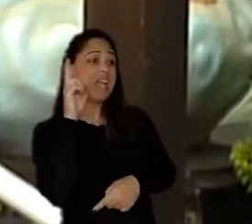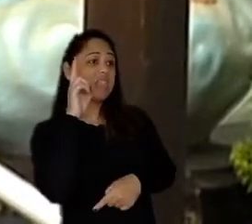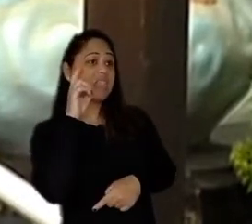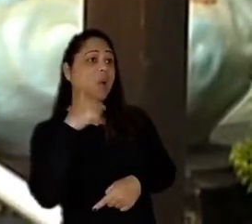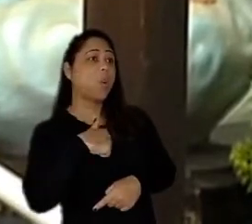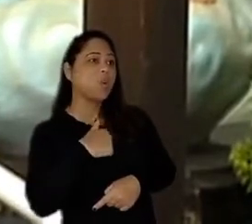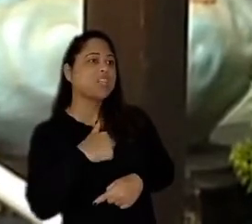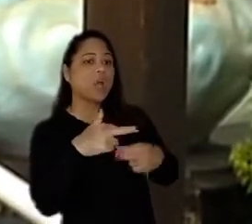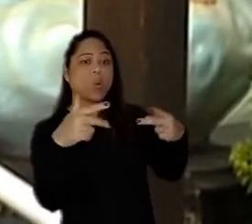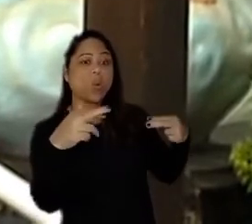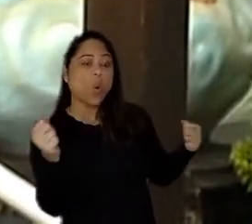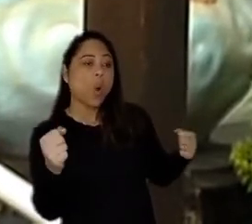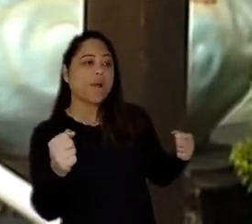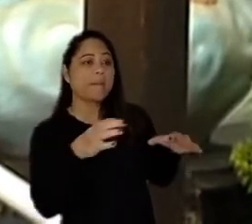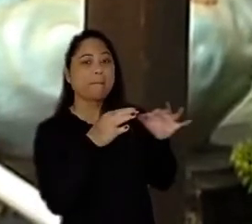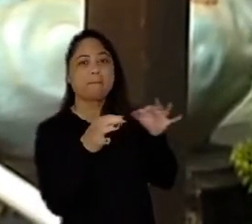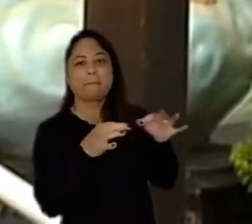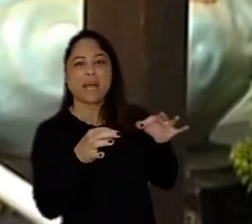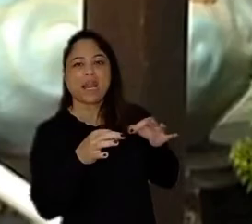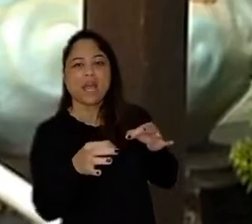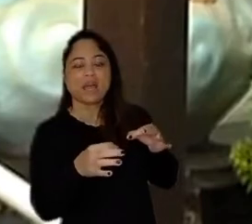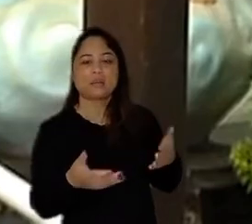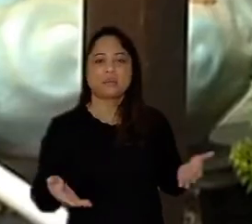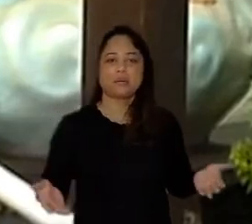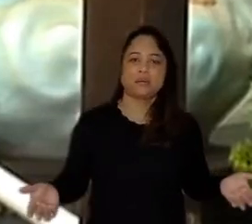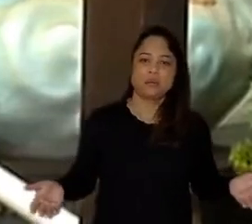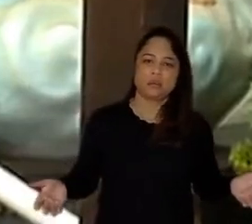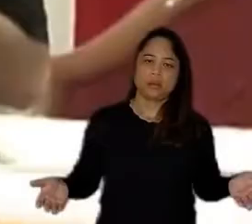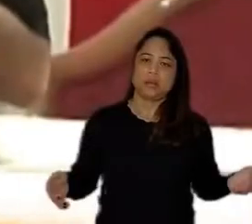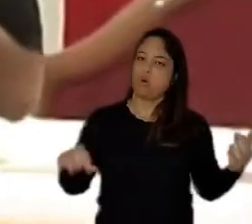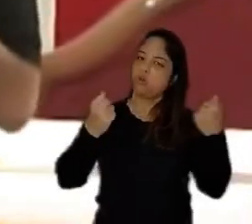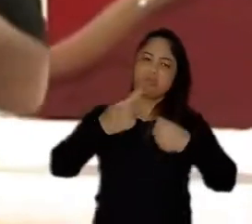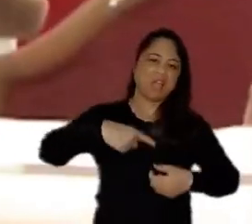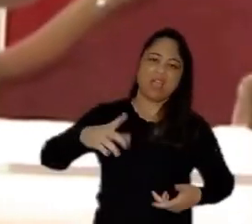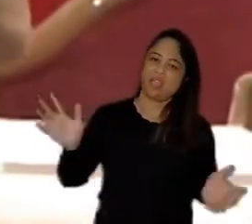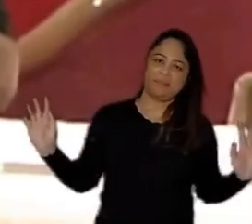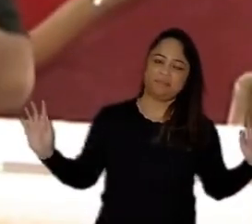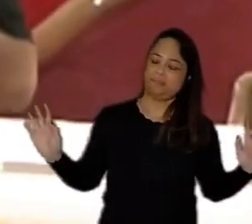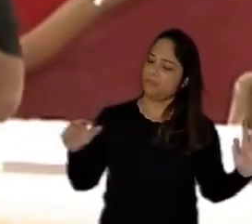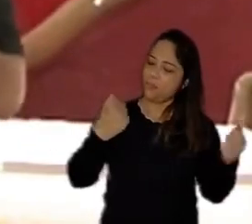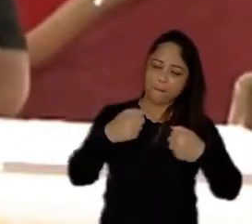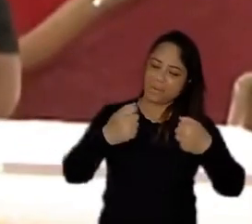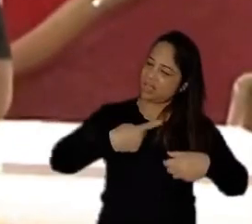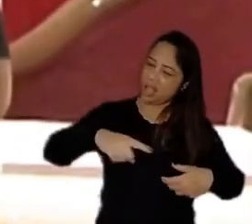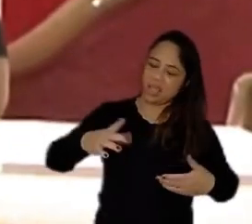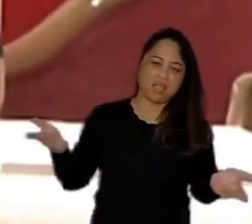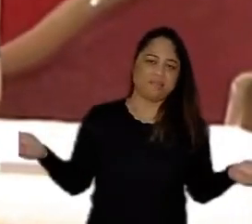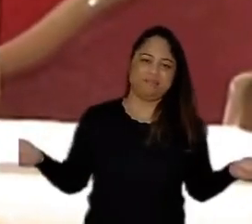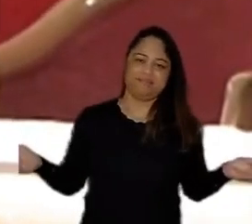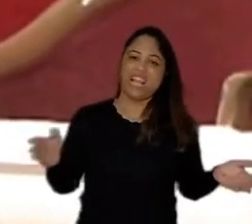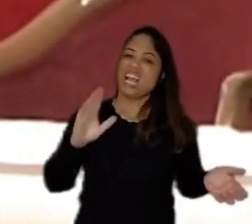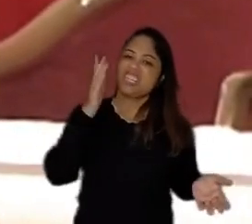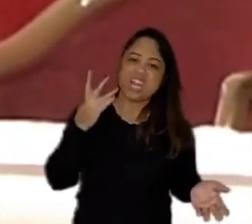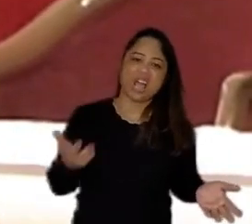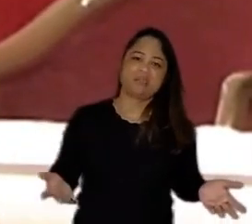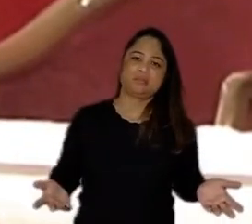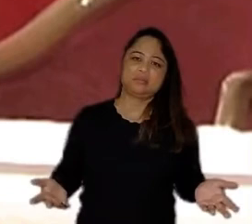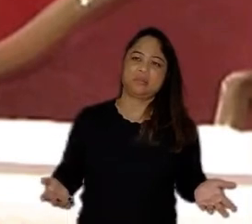segunda-feira eu tenho umas coisas para resolver. Fala para quem está do seu lado, não precisa ir, ordinário, não vai.